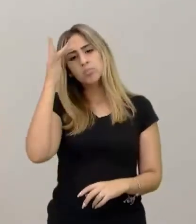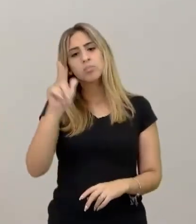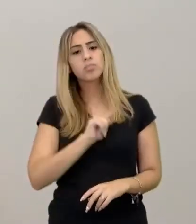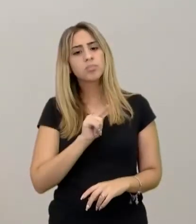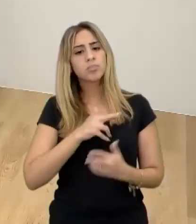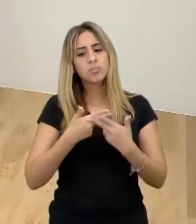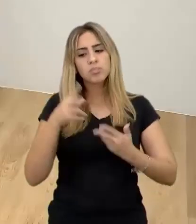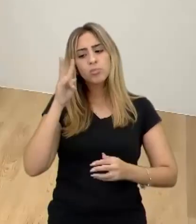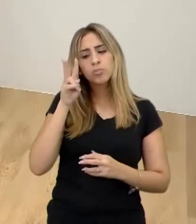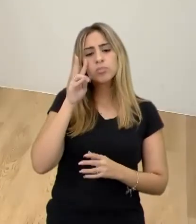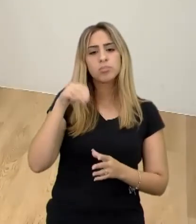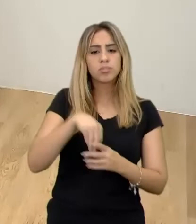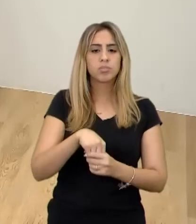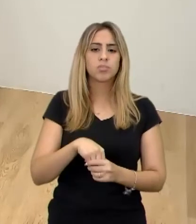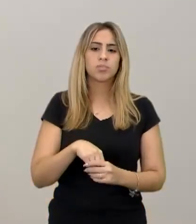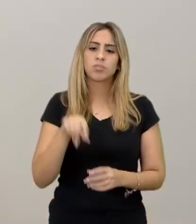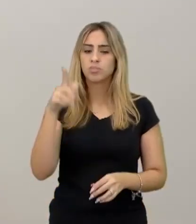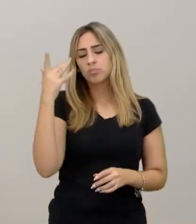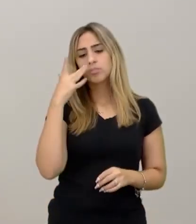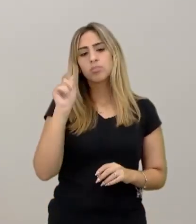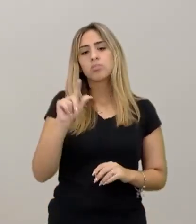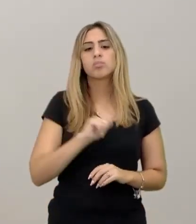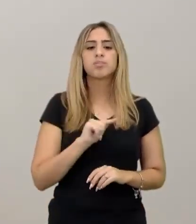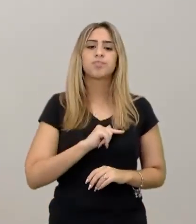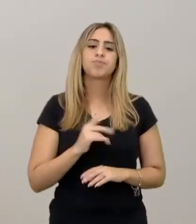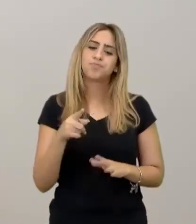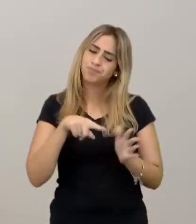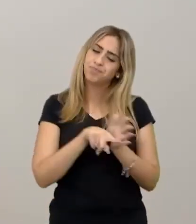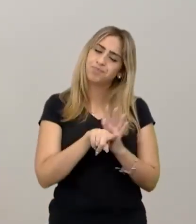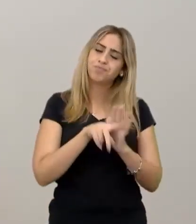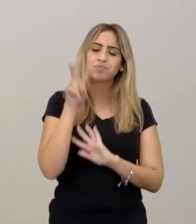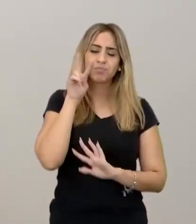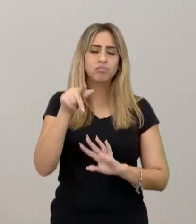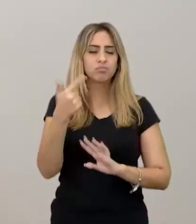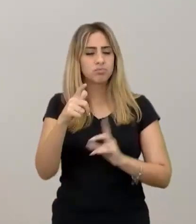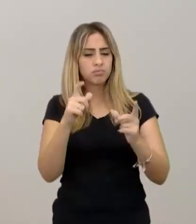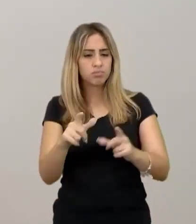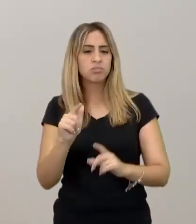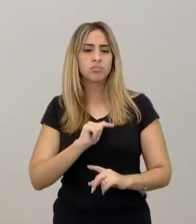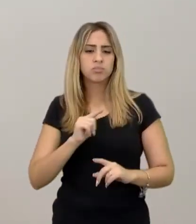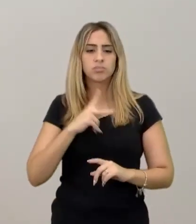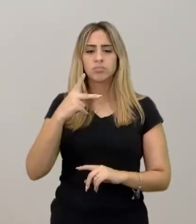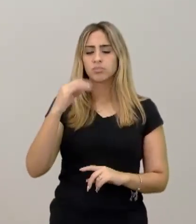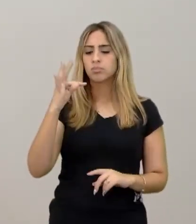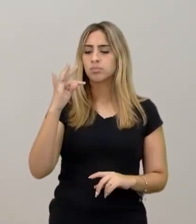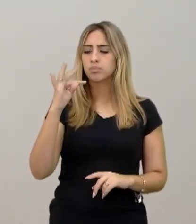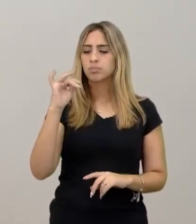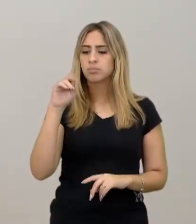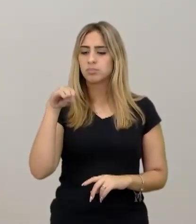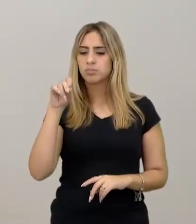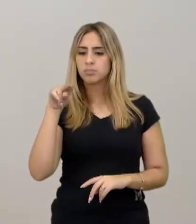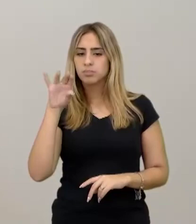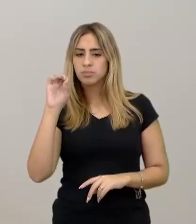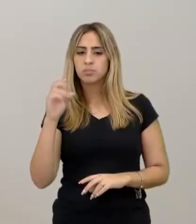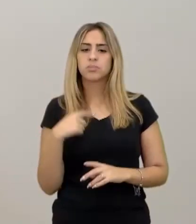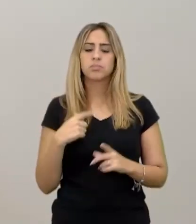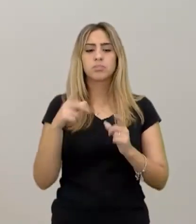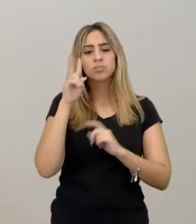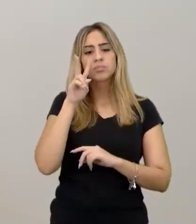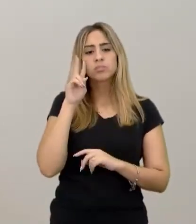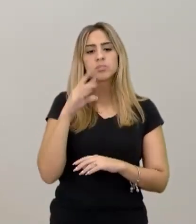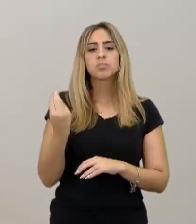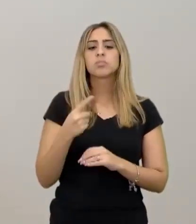patrimônio histórico lá, né? De repente você não sabe que tem. Então pesquisa, veja se no seu bairro tem um patrimônio histórico, como que é o